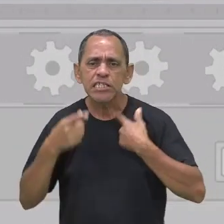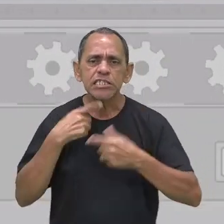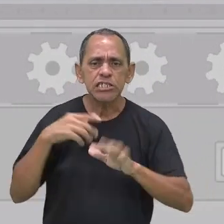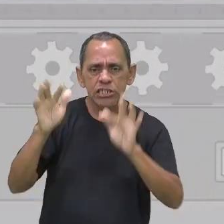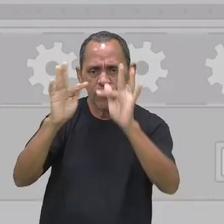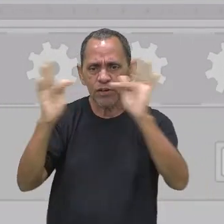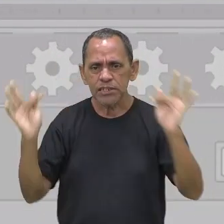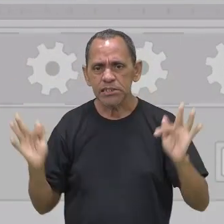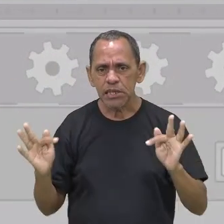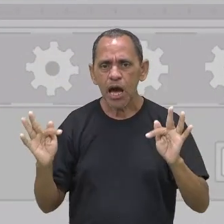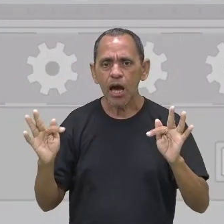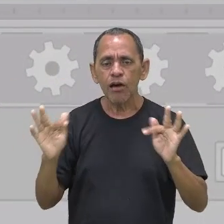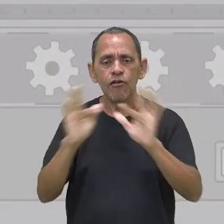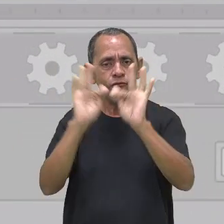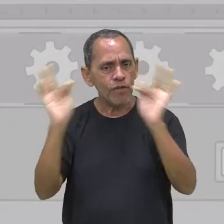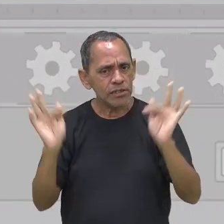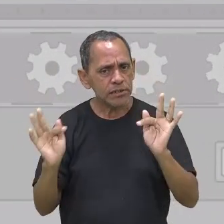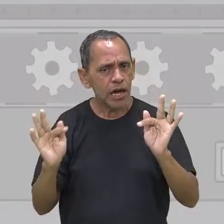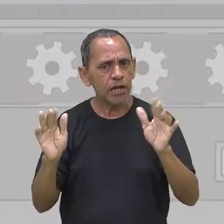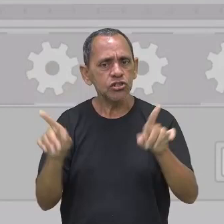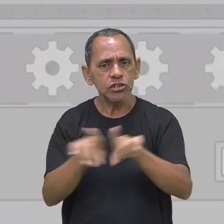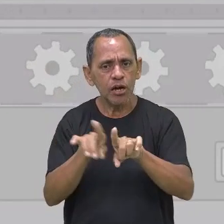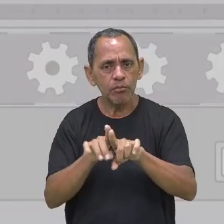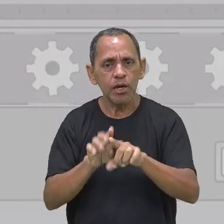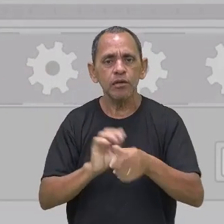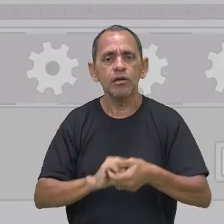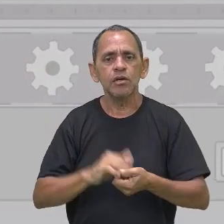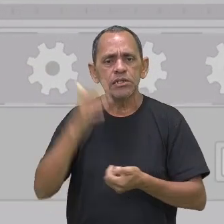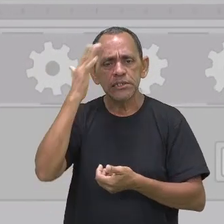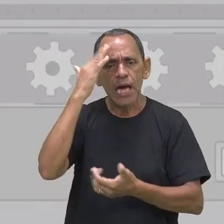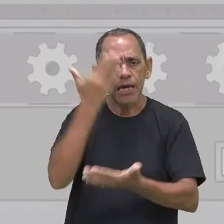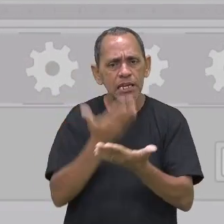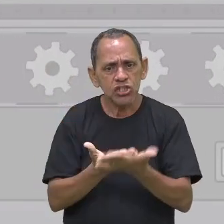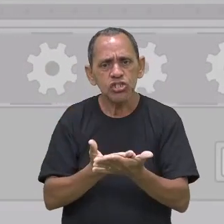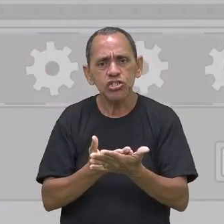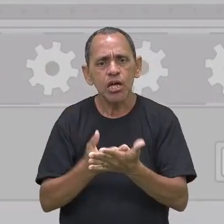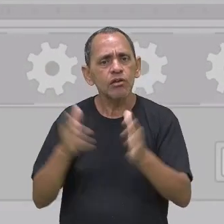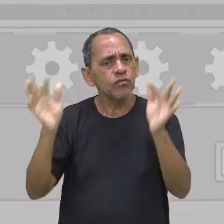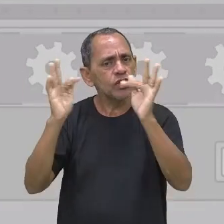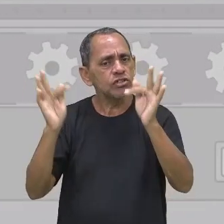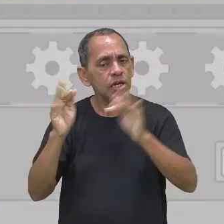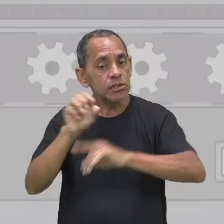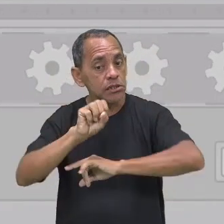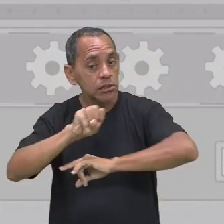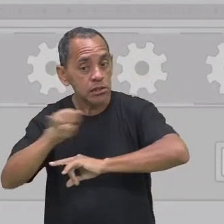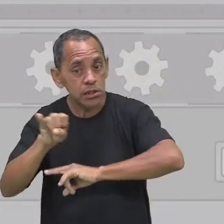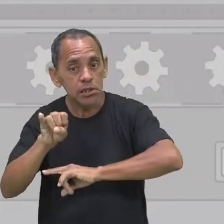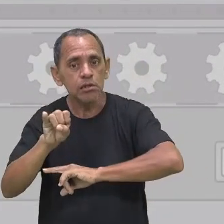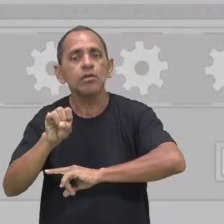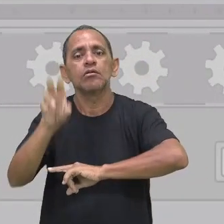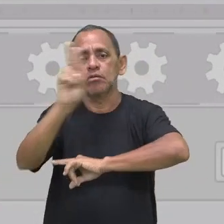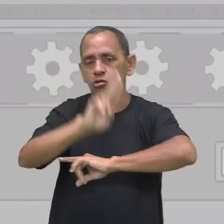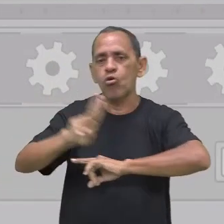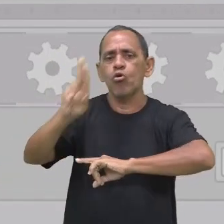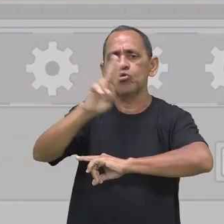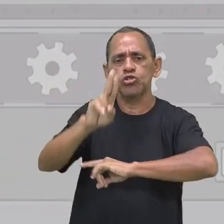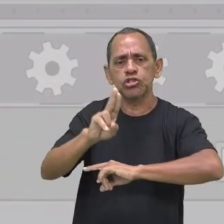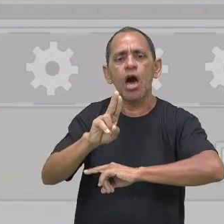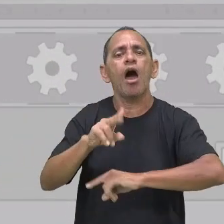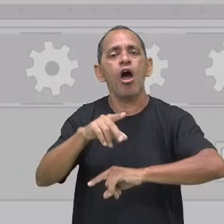então achar que você está sendo feliz se você então consumir aquilo que está sendo